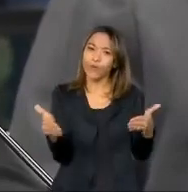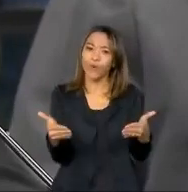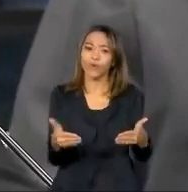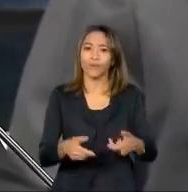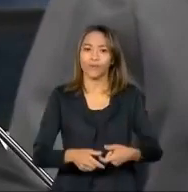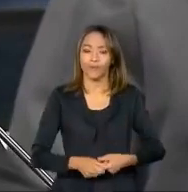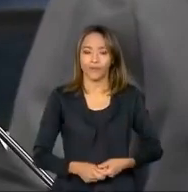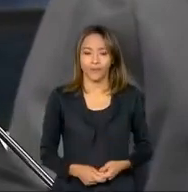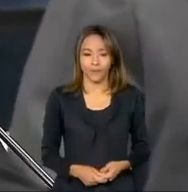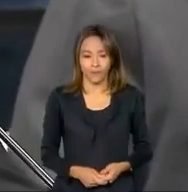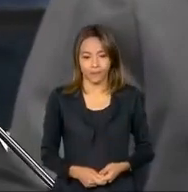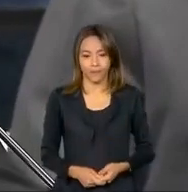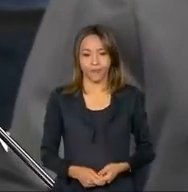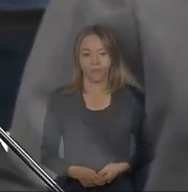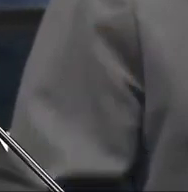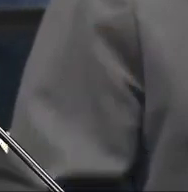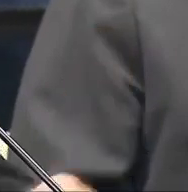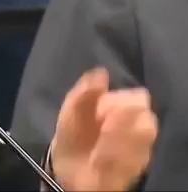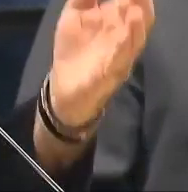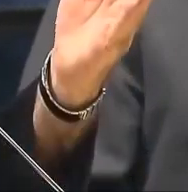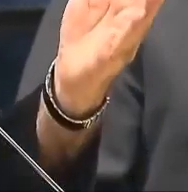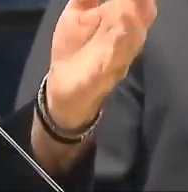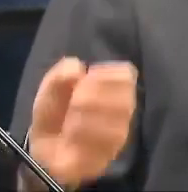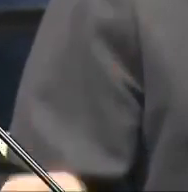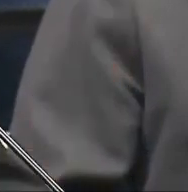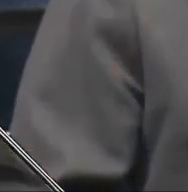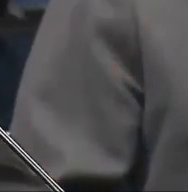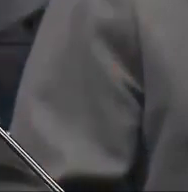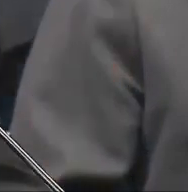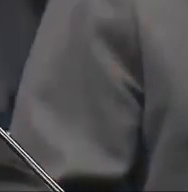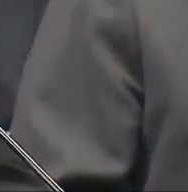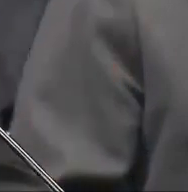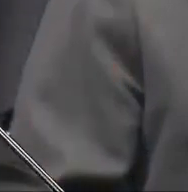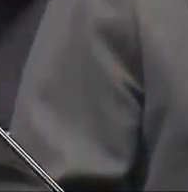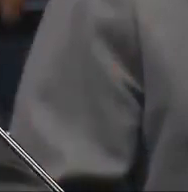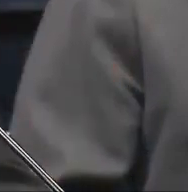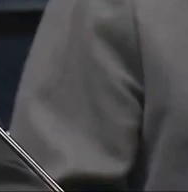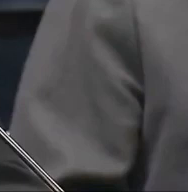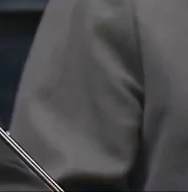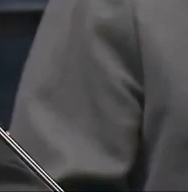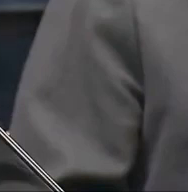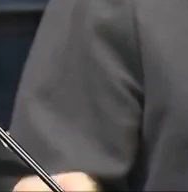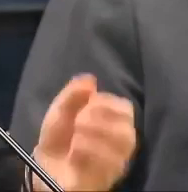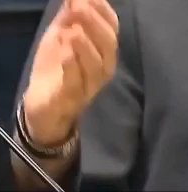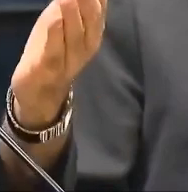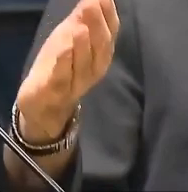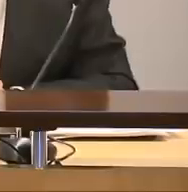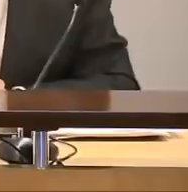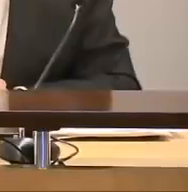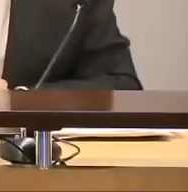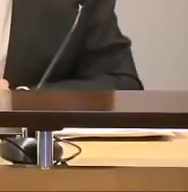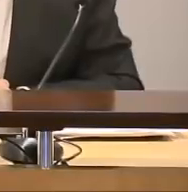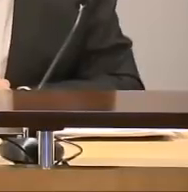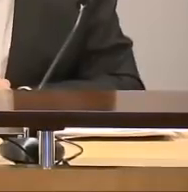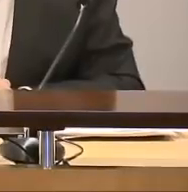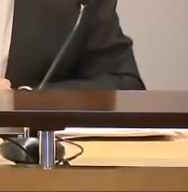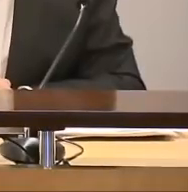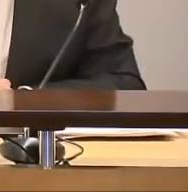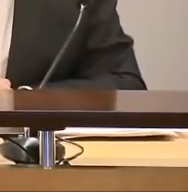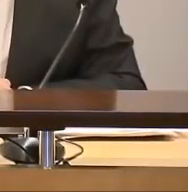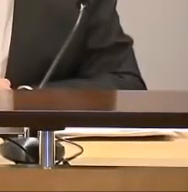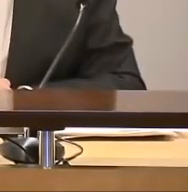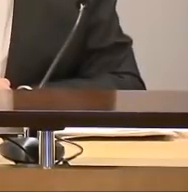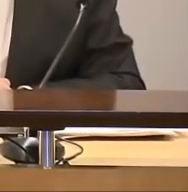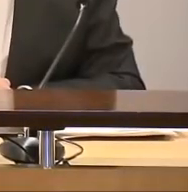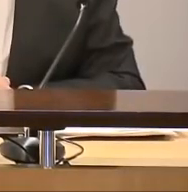um ministro da micro e pequena empresa, Dr. Márcio, o presidente da República, Dr. Geraldo Alves,